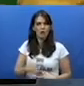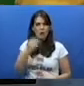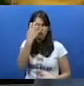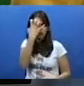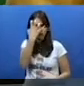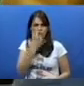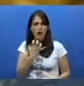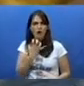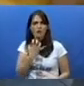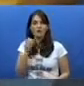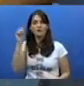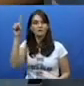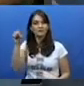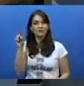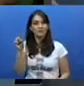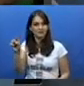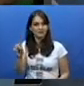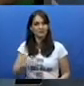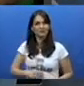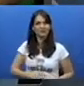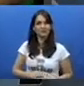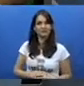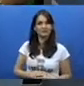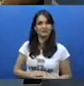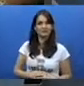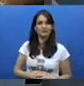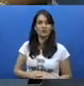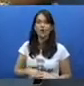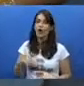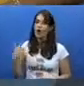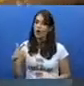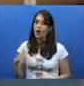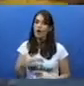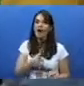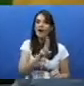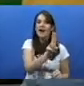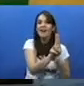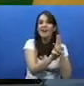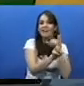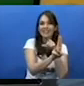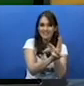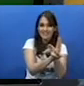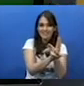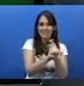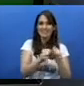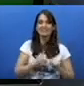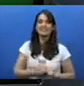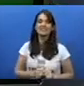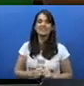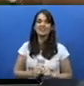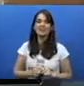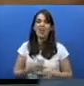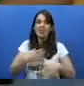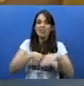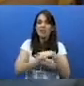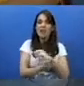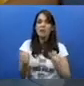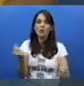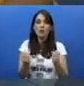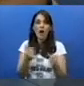brava. Então, olha só, parágrafo novamente. Entramos no carro e saímos à procura de